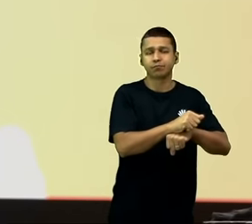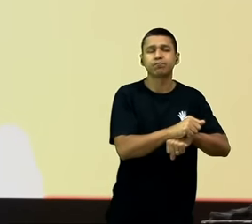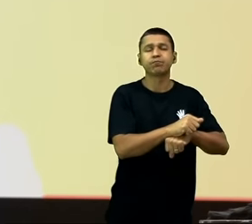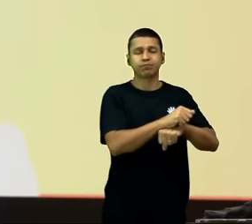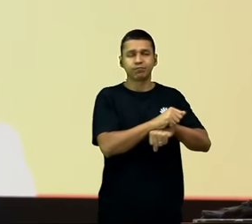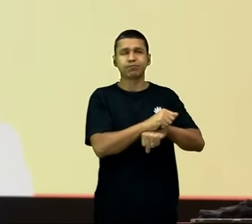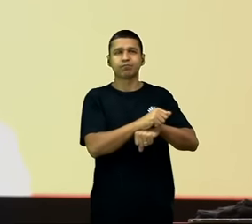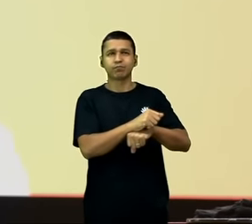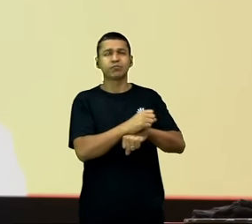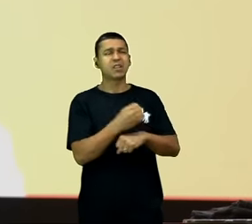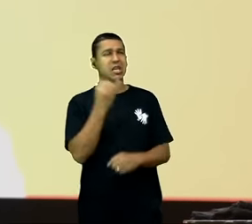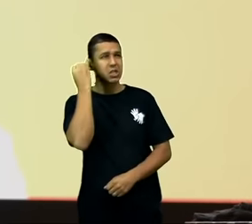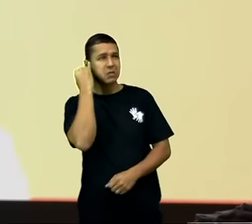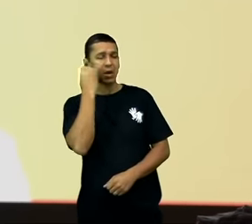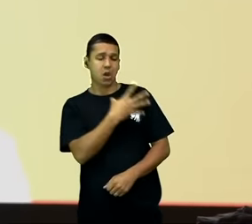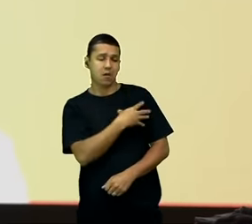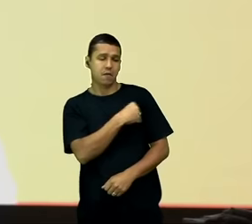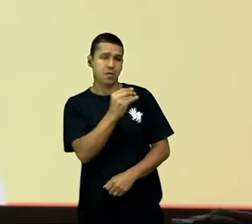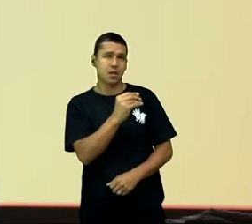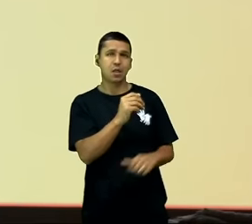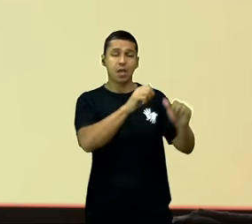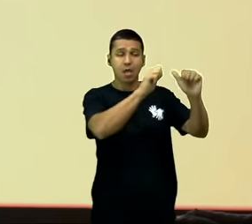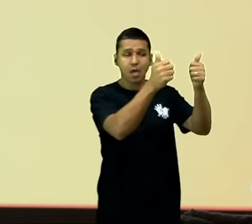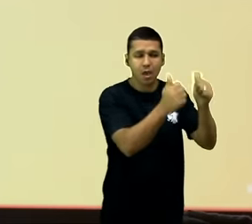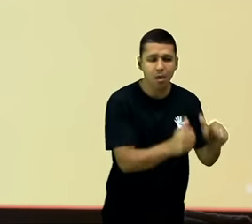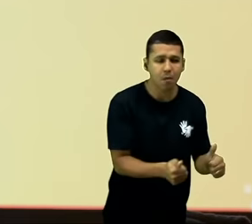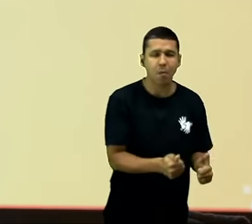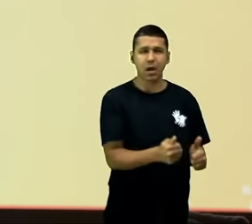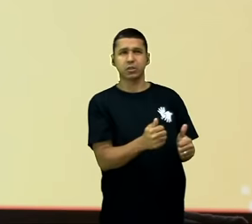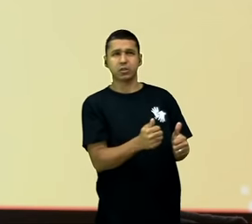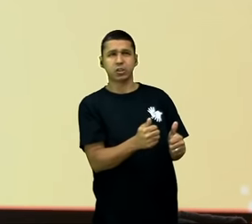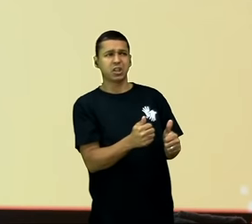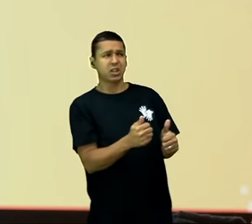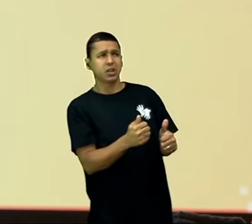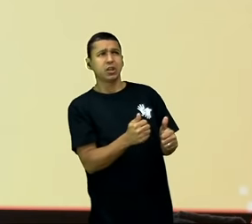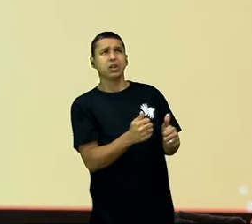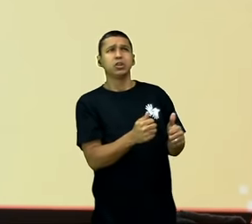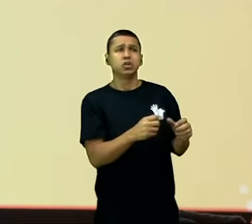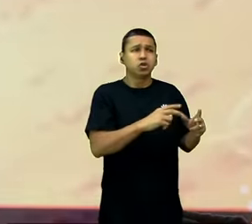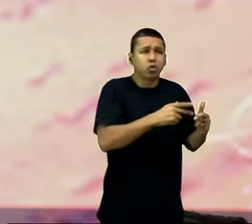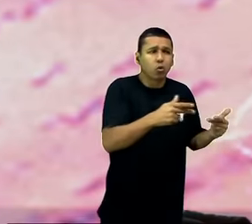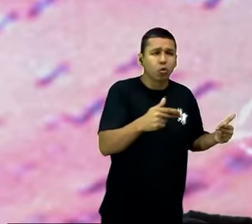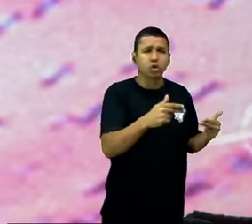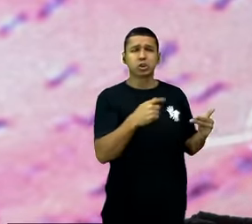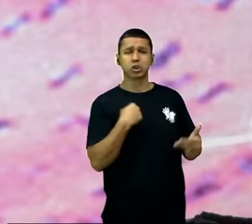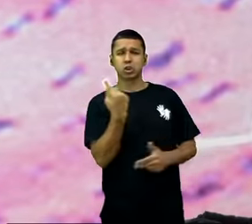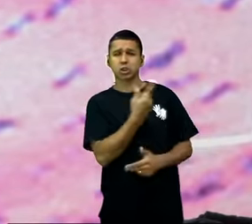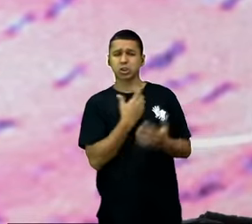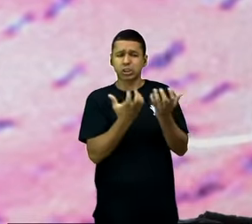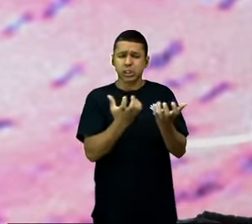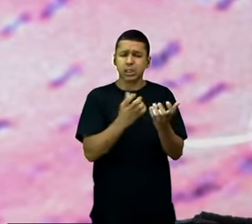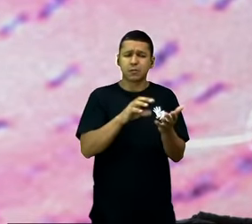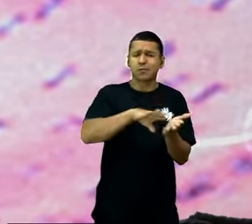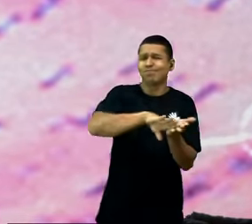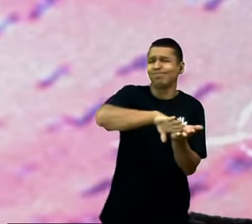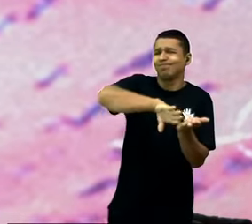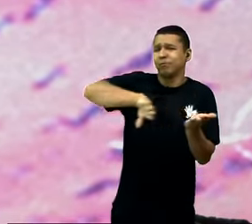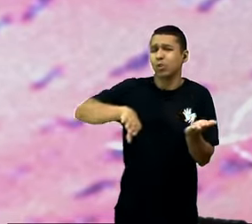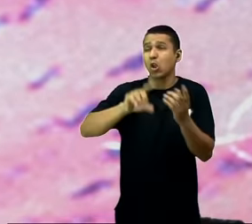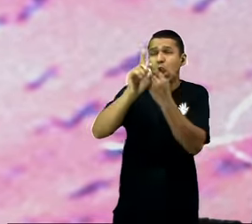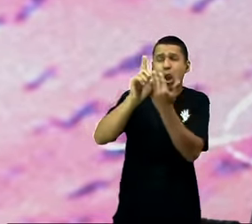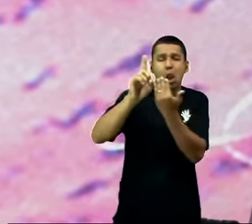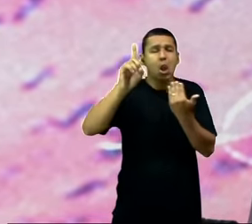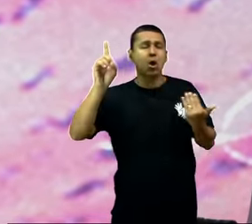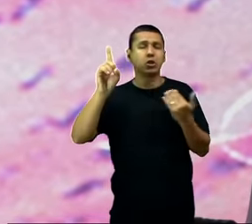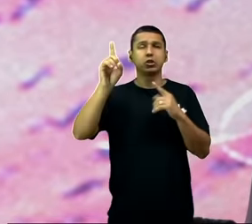ansiedade. É a imagem perfeita daquilo que a gente quer viver fora do tempo de Deus, fora da maneira de Deus. Deus tem promessa para a tua